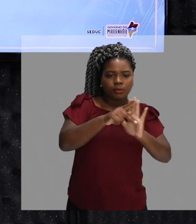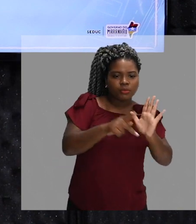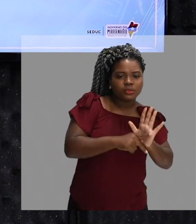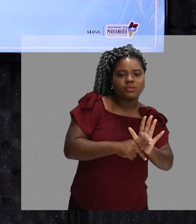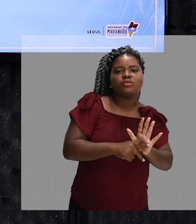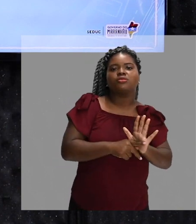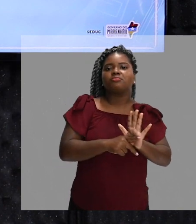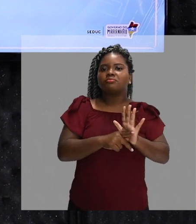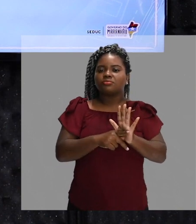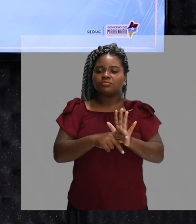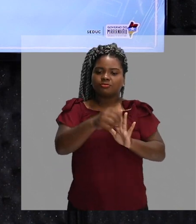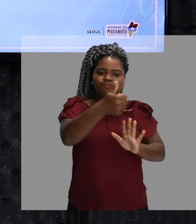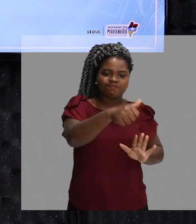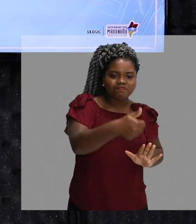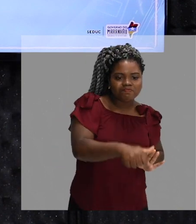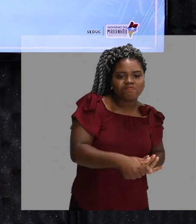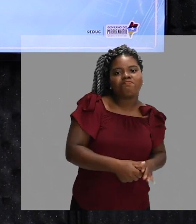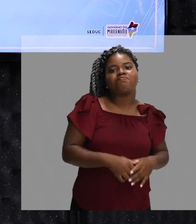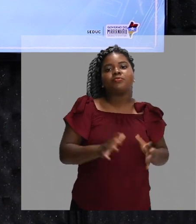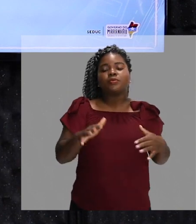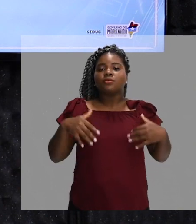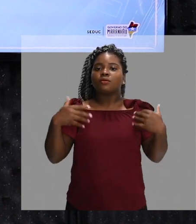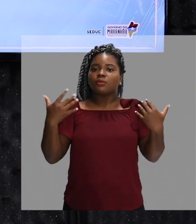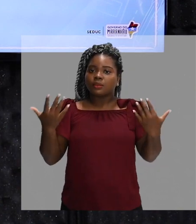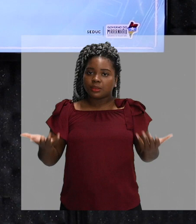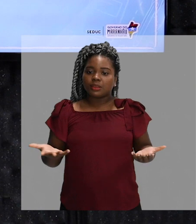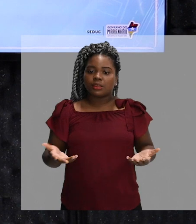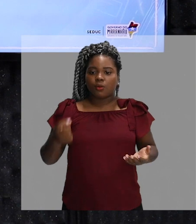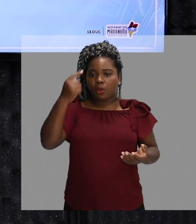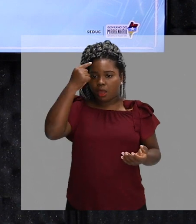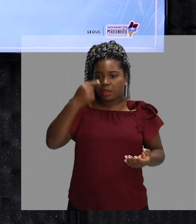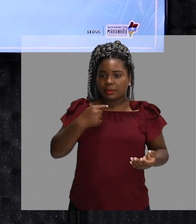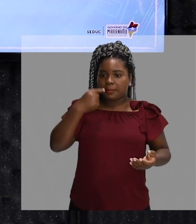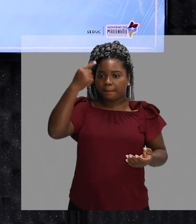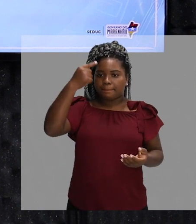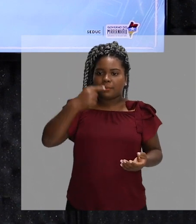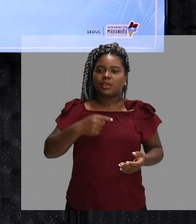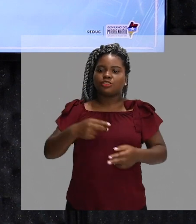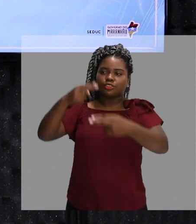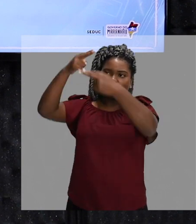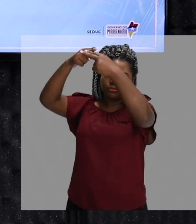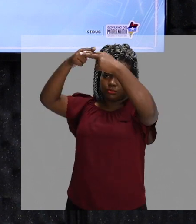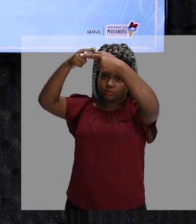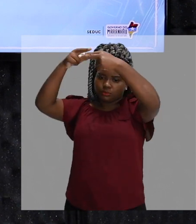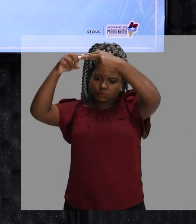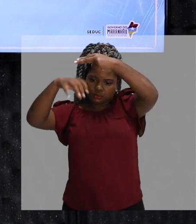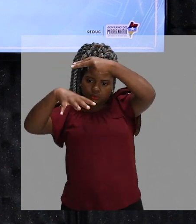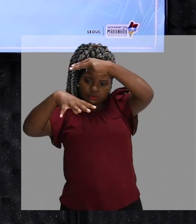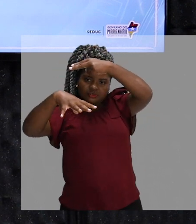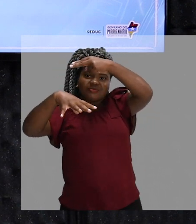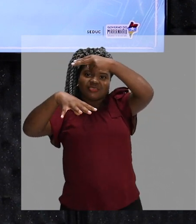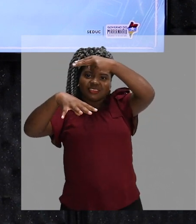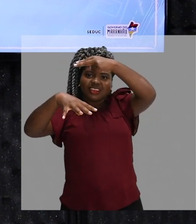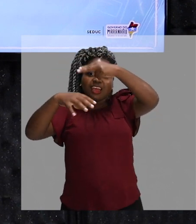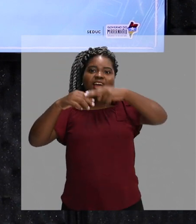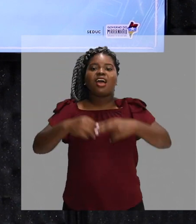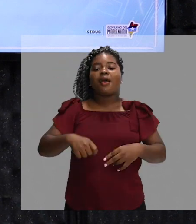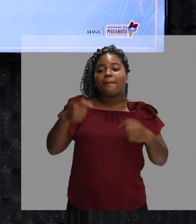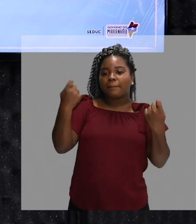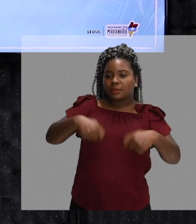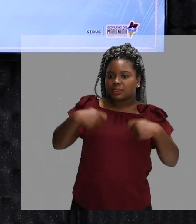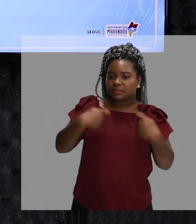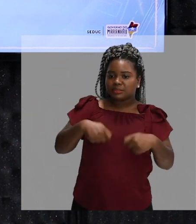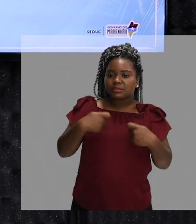ou daquela outra forma. Então, com uma imagem de cima, com uma imagem de satélite, é possível planejar melhor